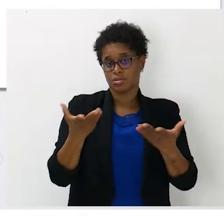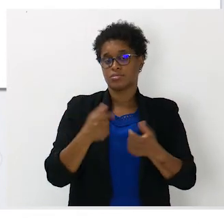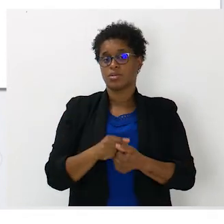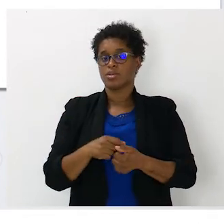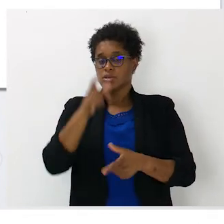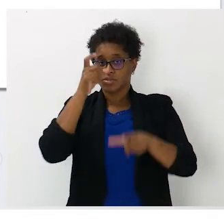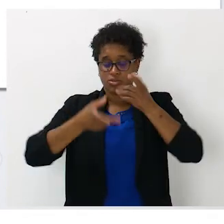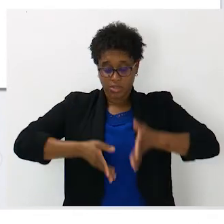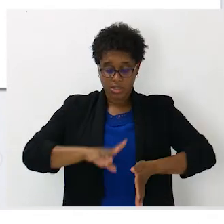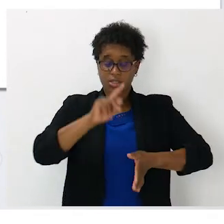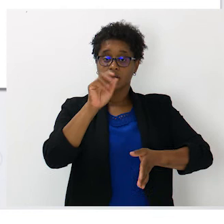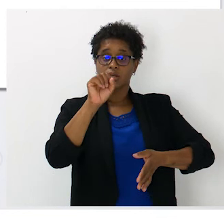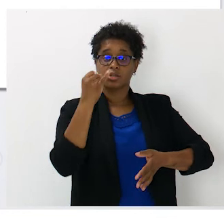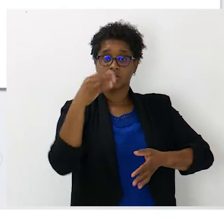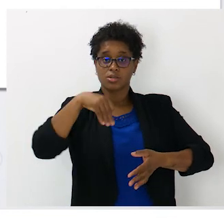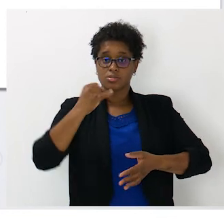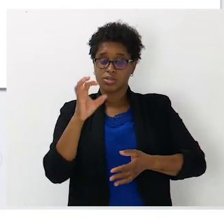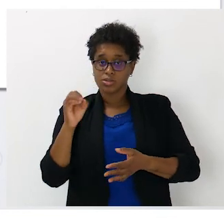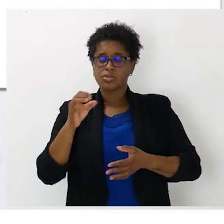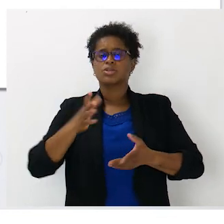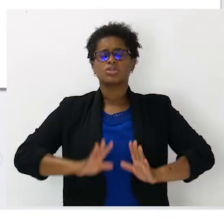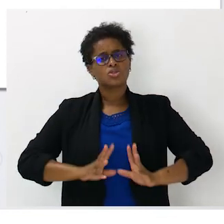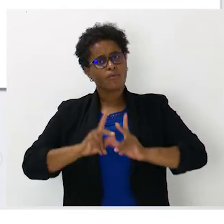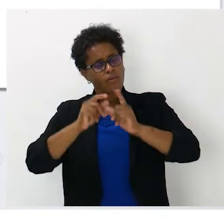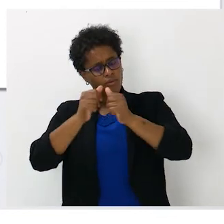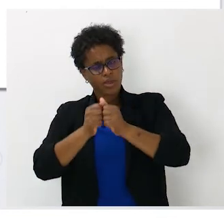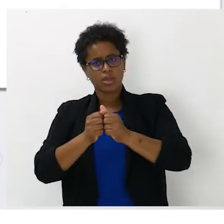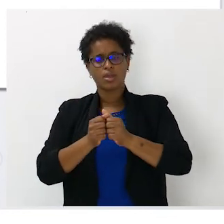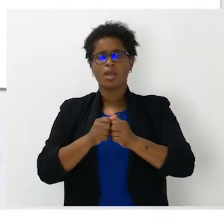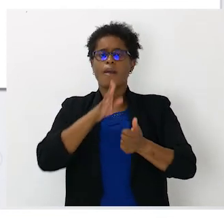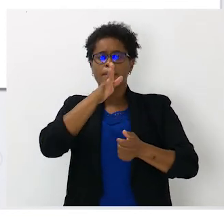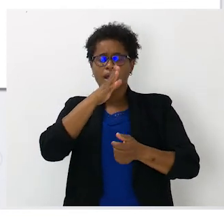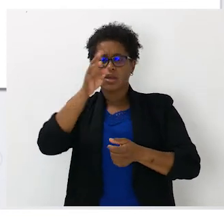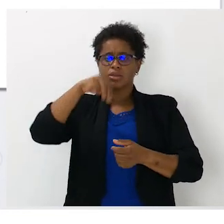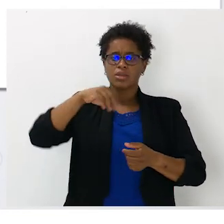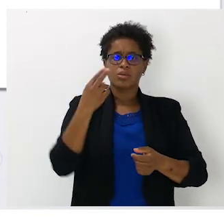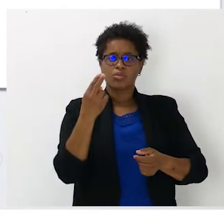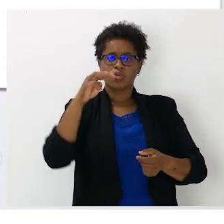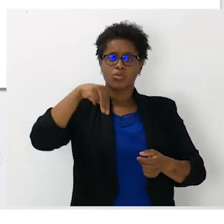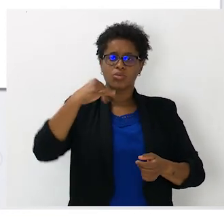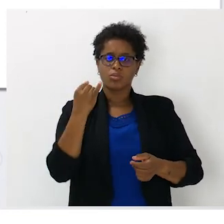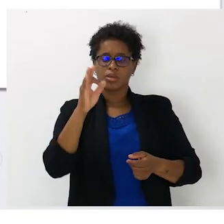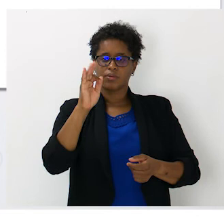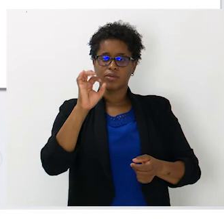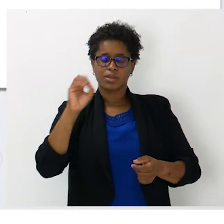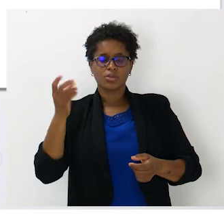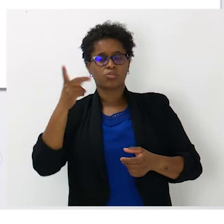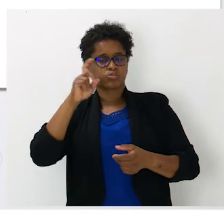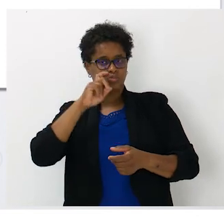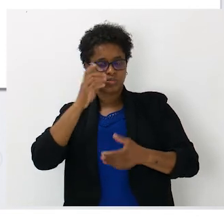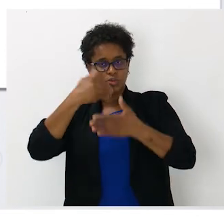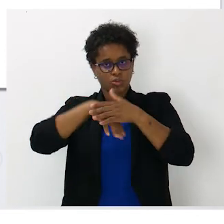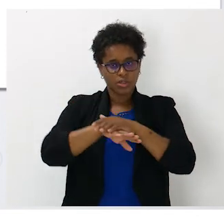os egípcios desenvolviam a prática de mumificação, conservação